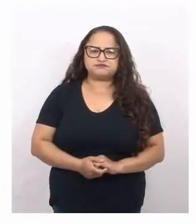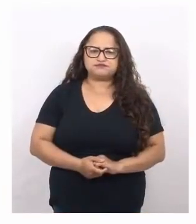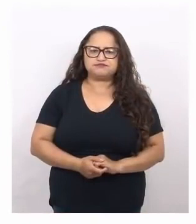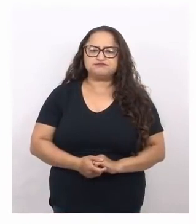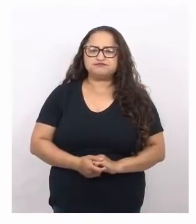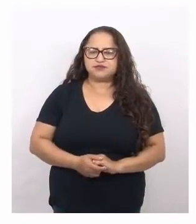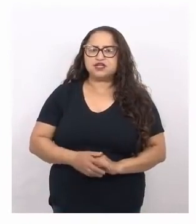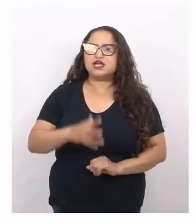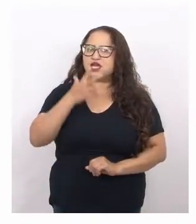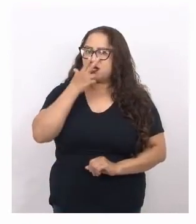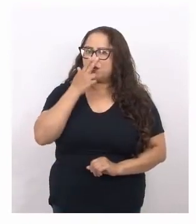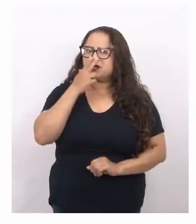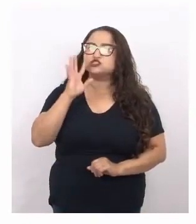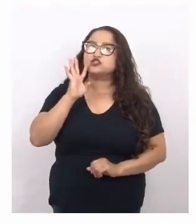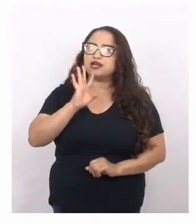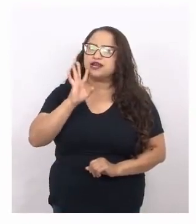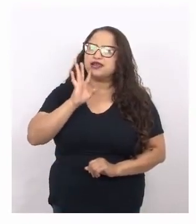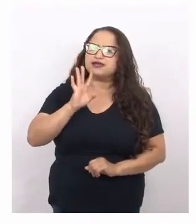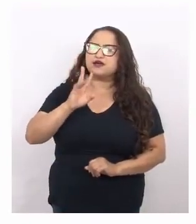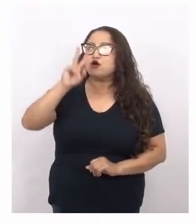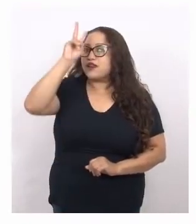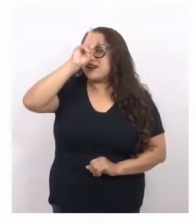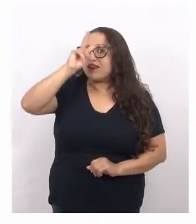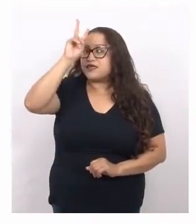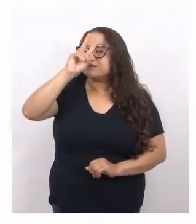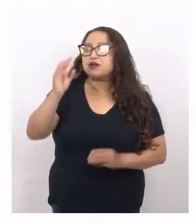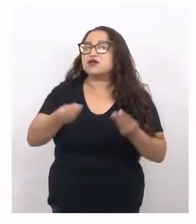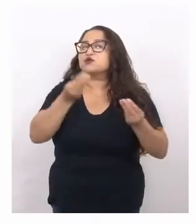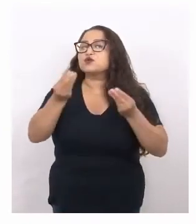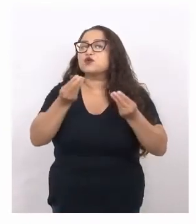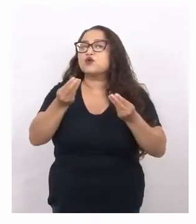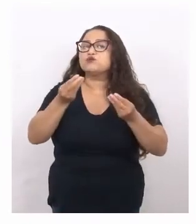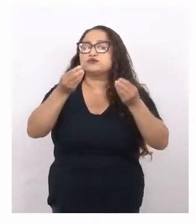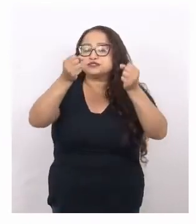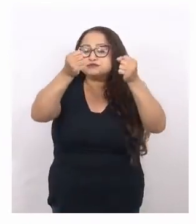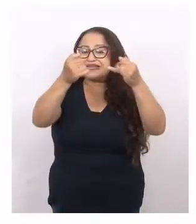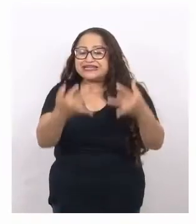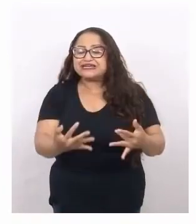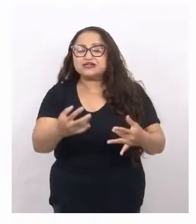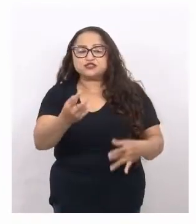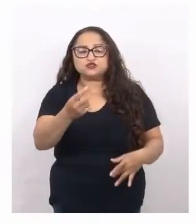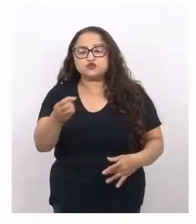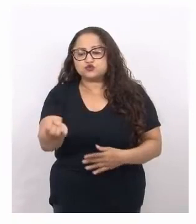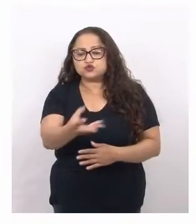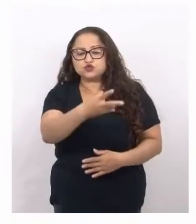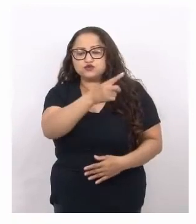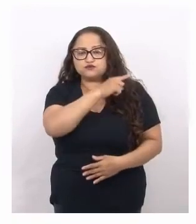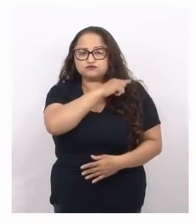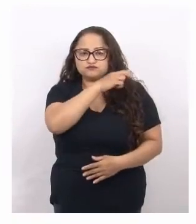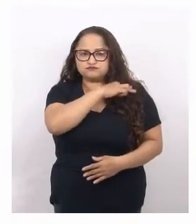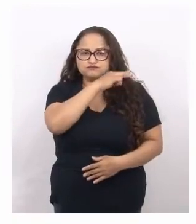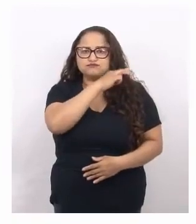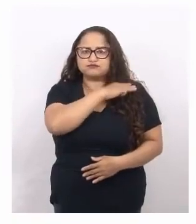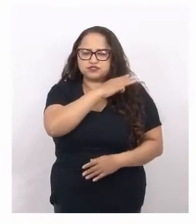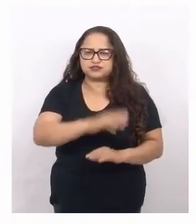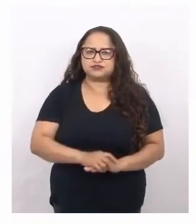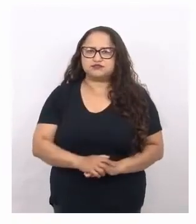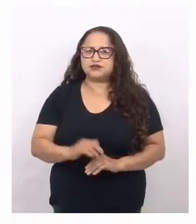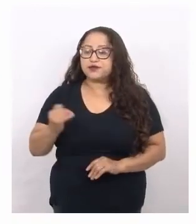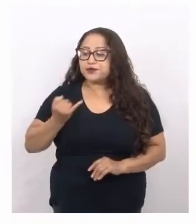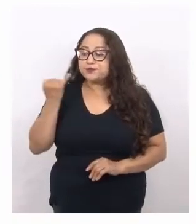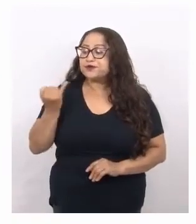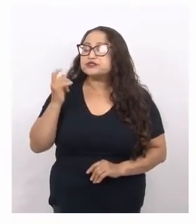acho sempre bom relembrar do que a gente está falando do novo ensino médio. Perfeito. E aqui é importante a gente